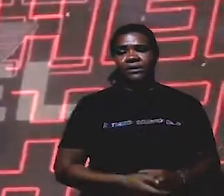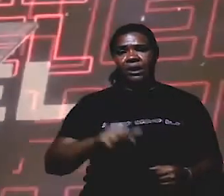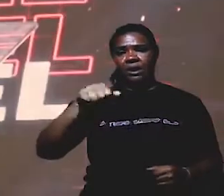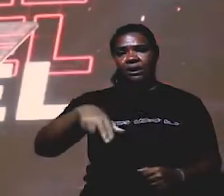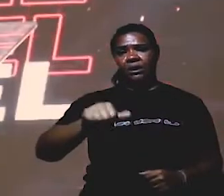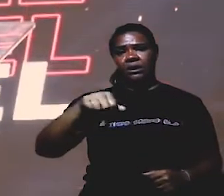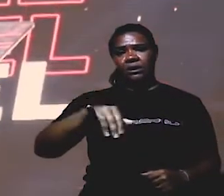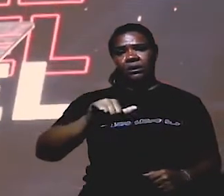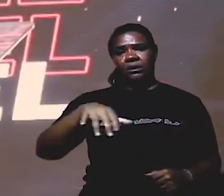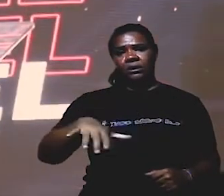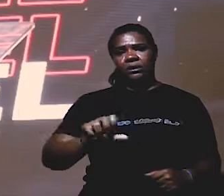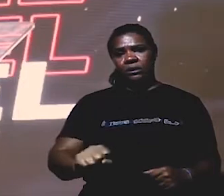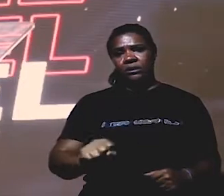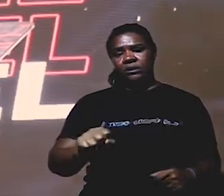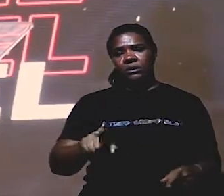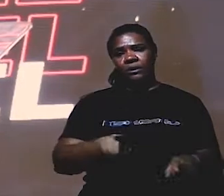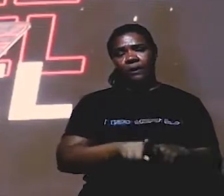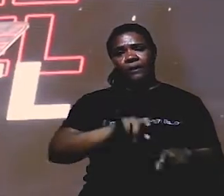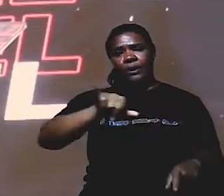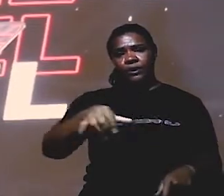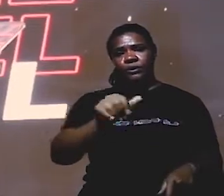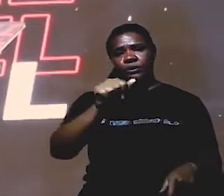Adonias e Joabe.